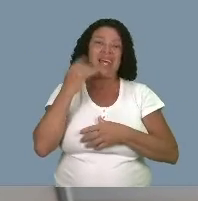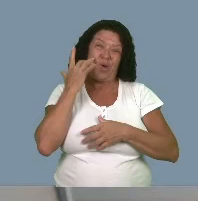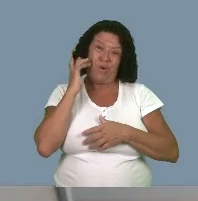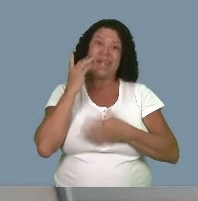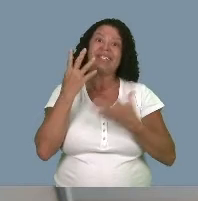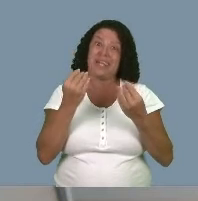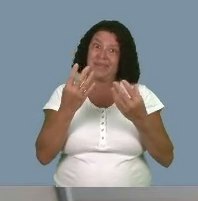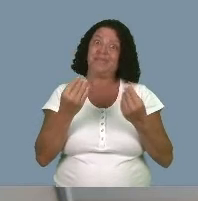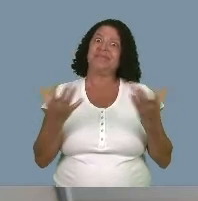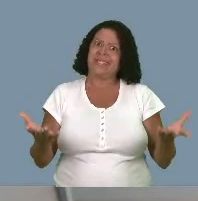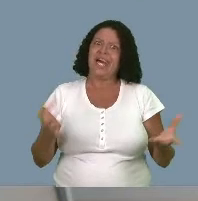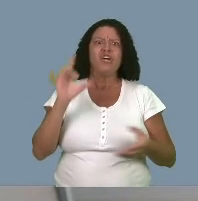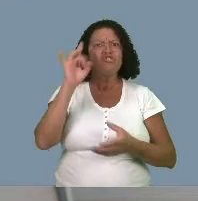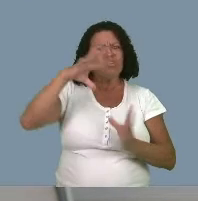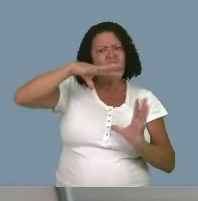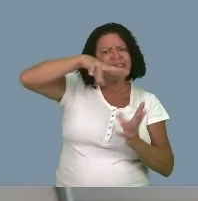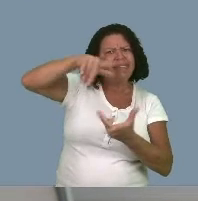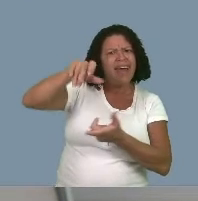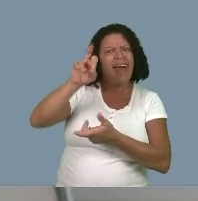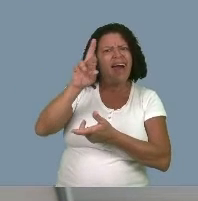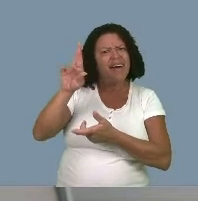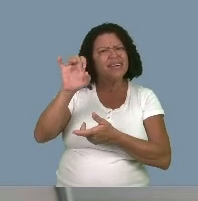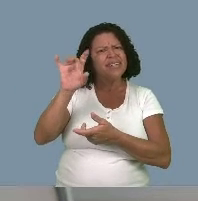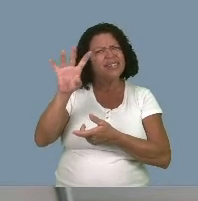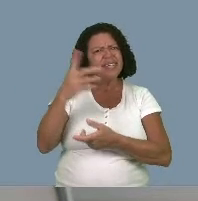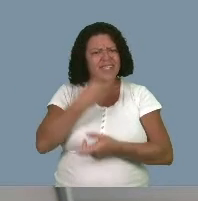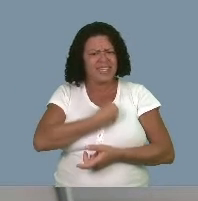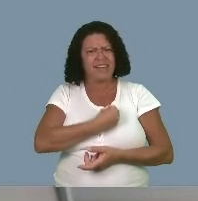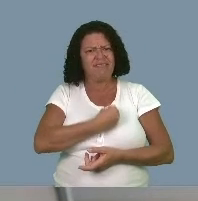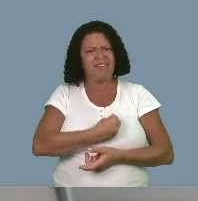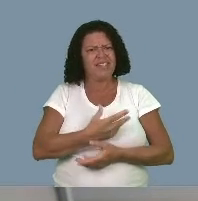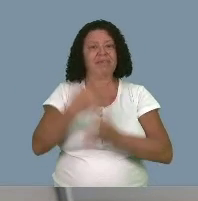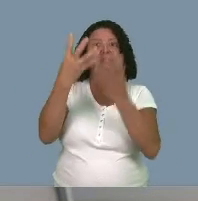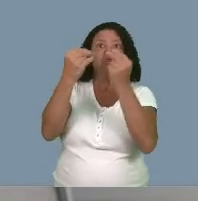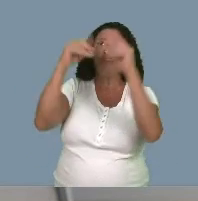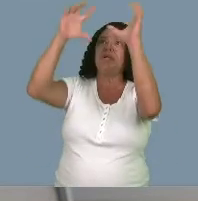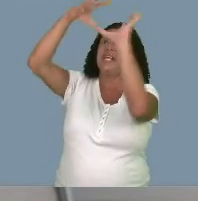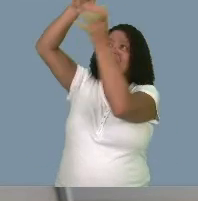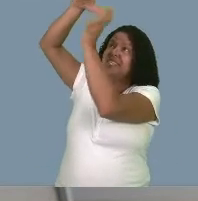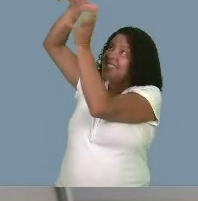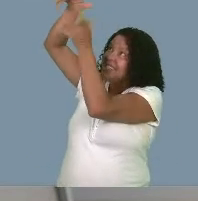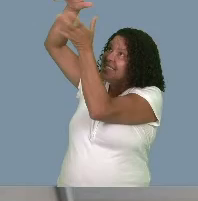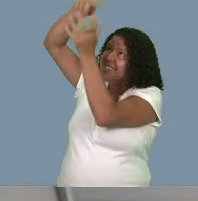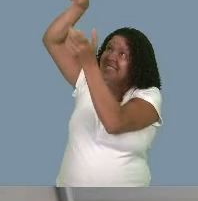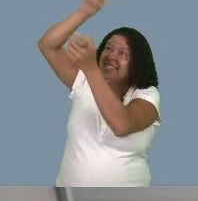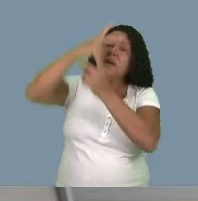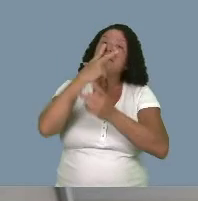muita pretensão nossa, né? Talvez não estejamos ainda totalmente preparados